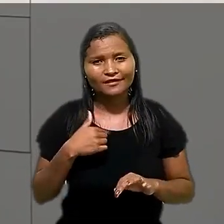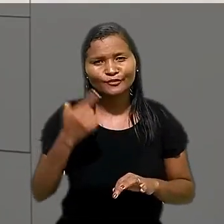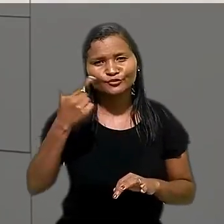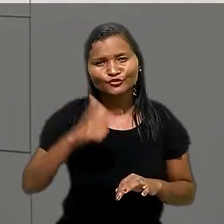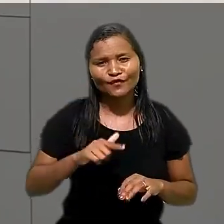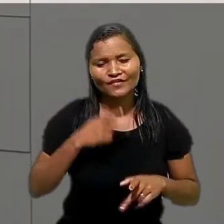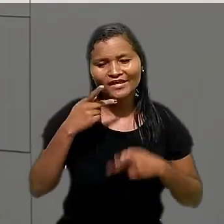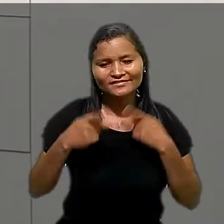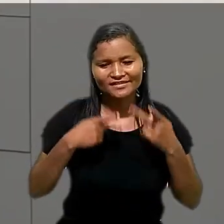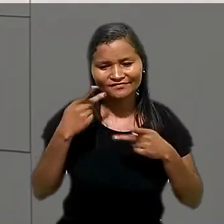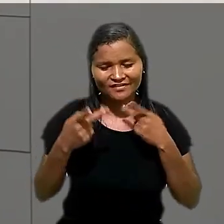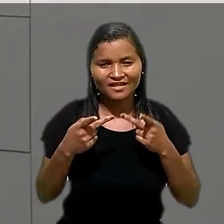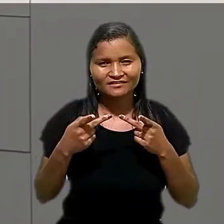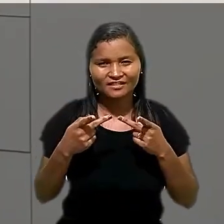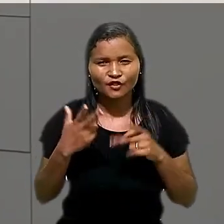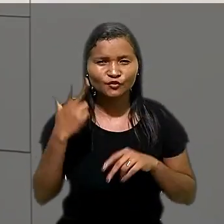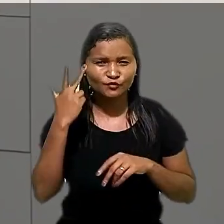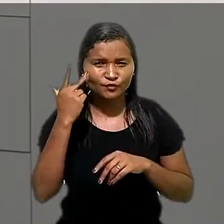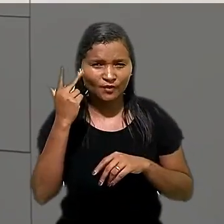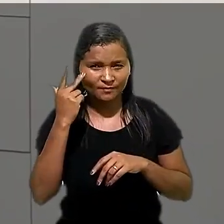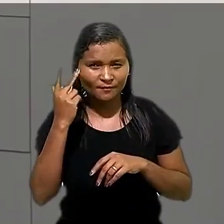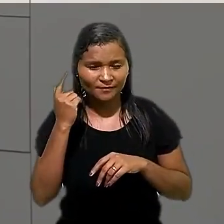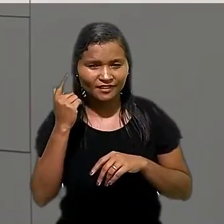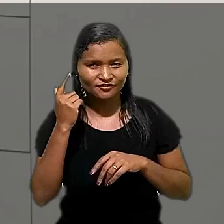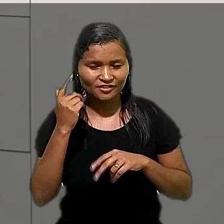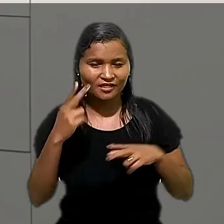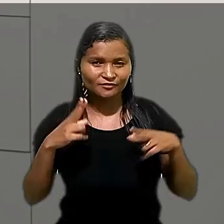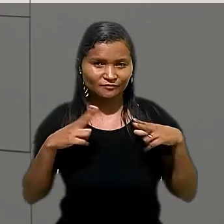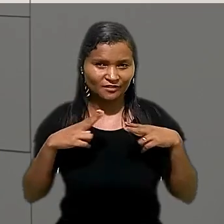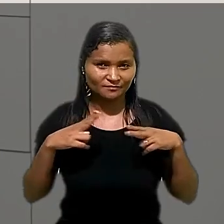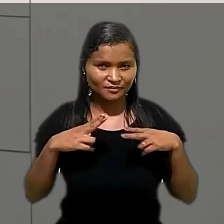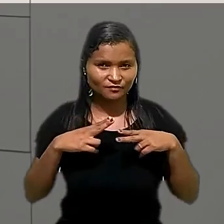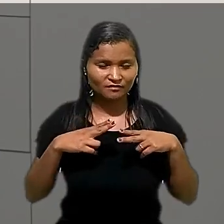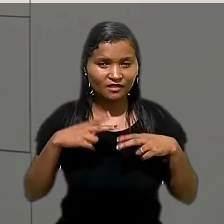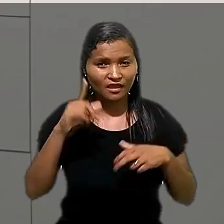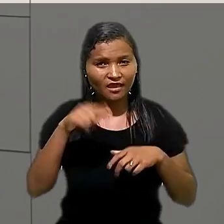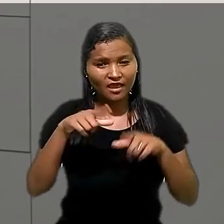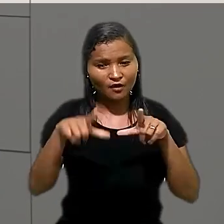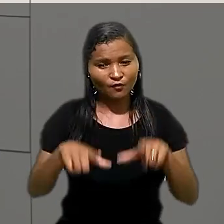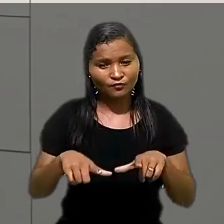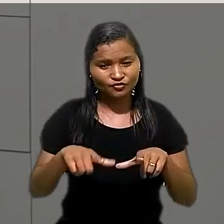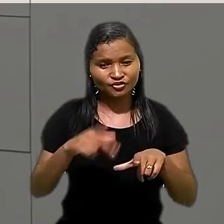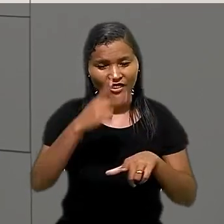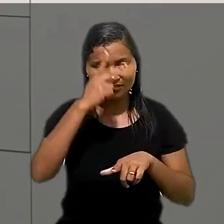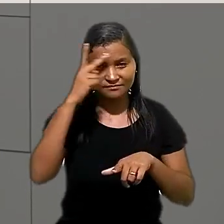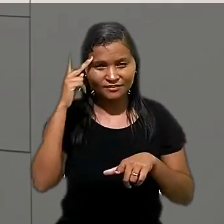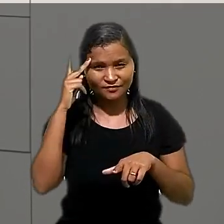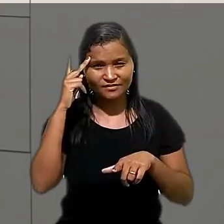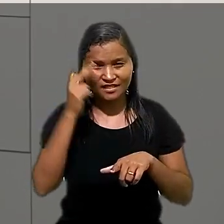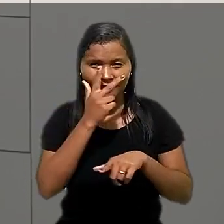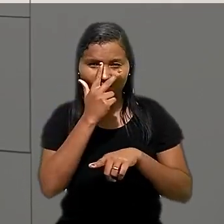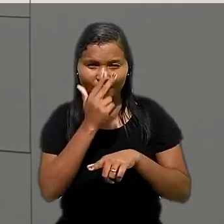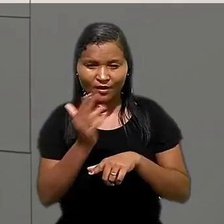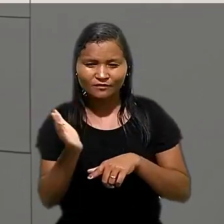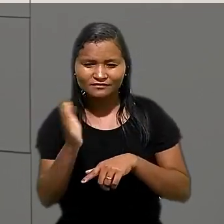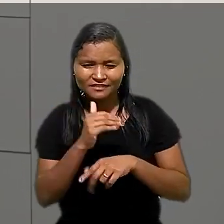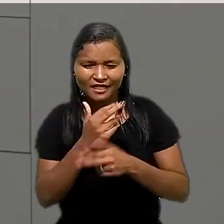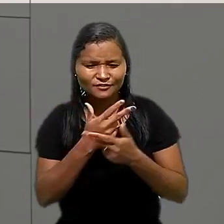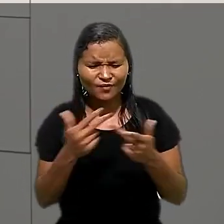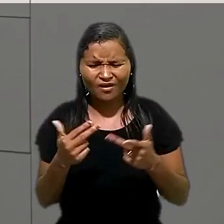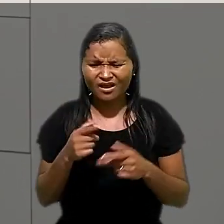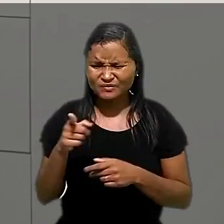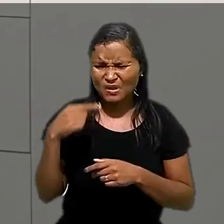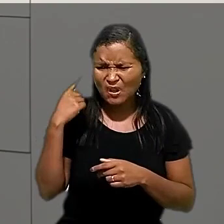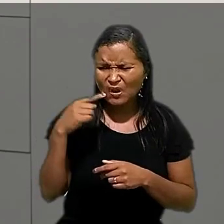eu trazer novamente essas falas normalmente no âmbito pessoal é onde as pessoas acabam trazendo coisas mais